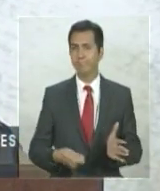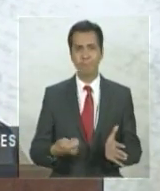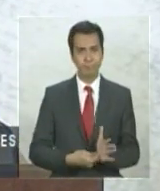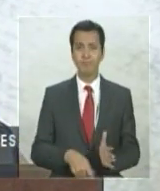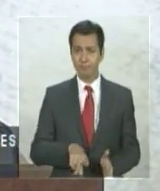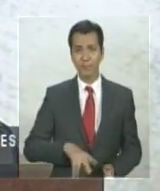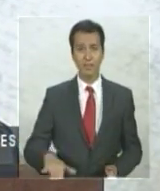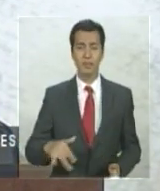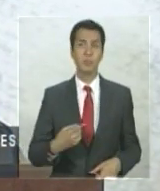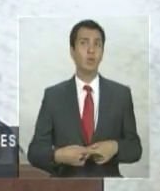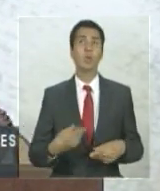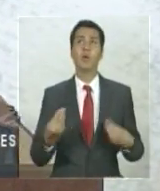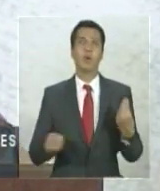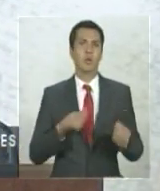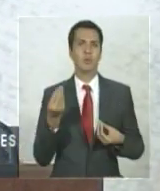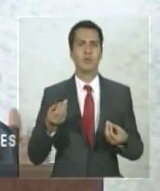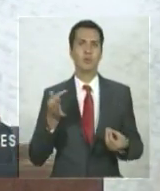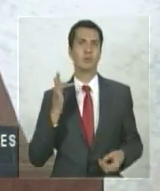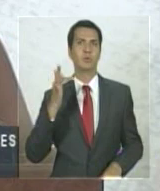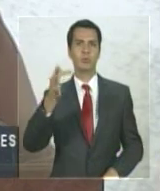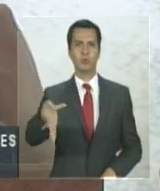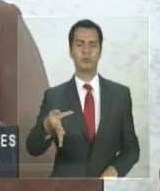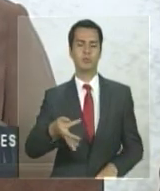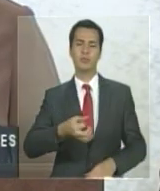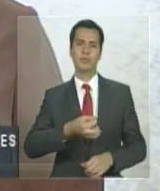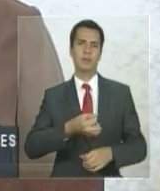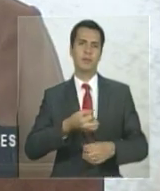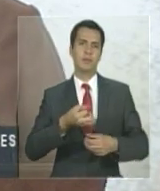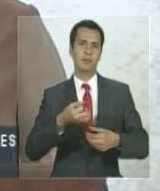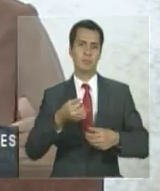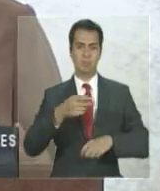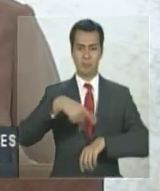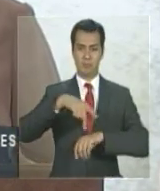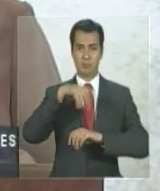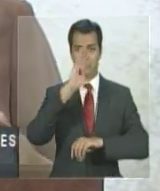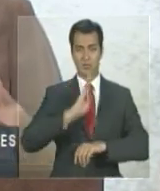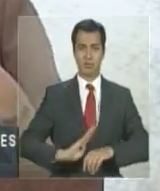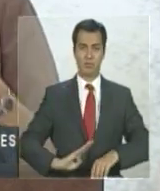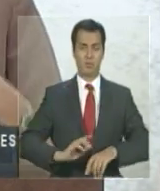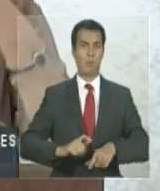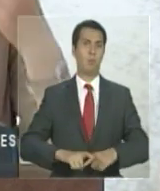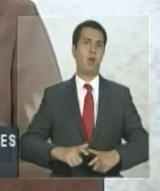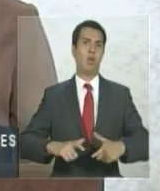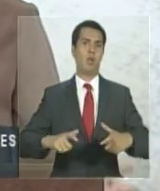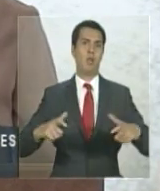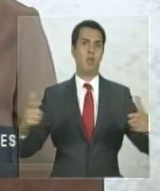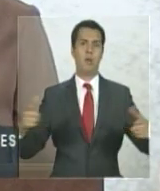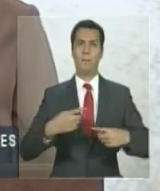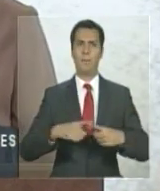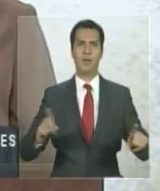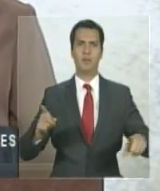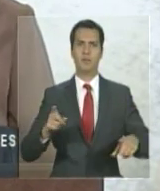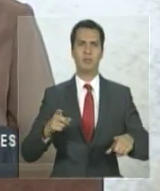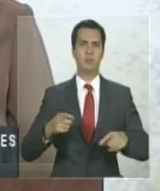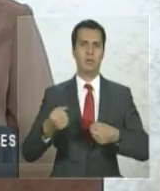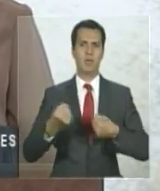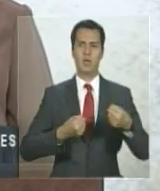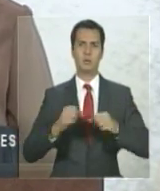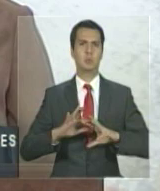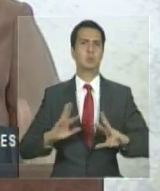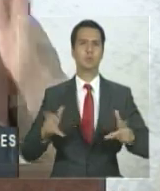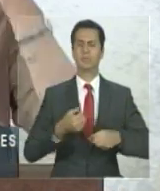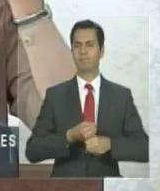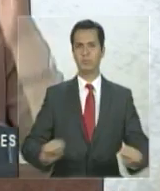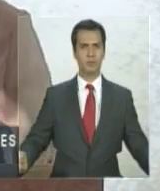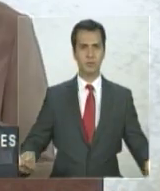ser possível, principalmente porque o nosso país caminha, e nós queremos que ele caminhe celeremente para